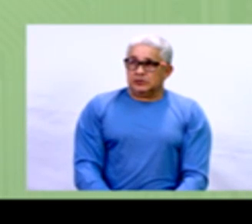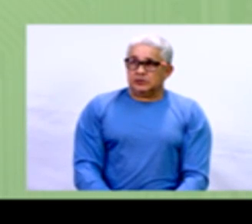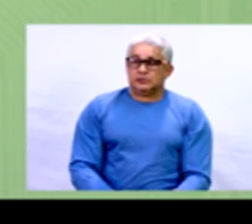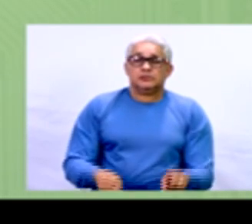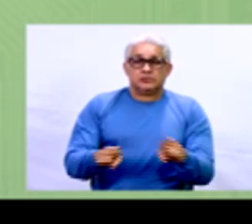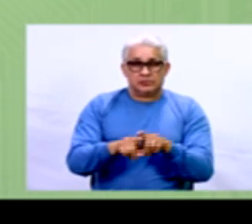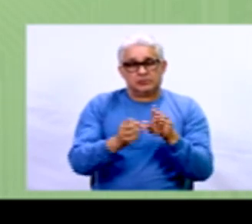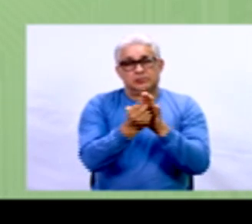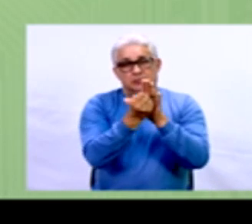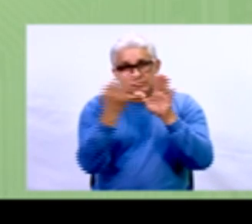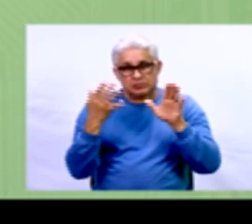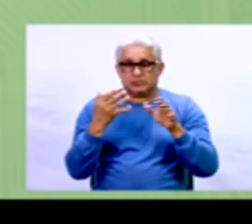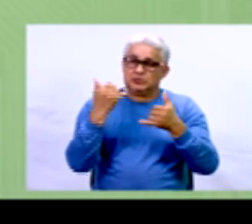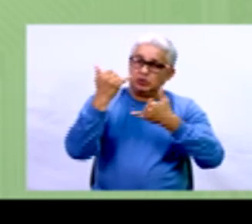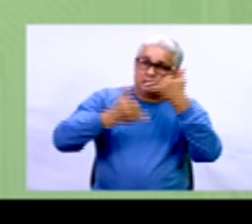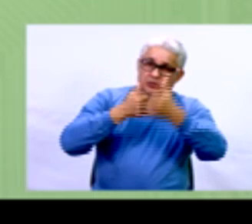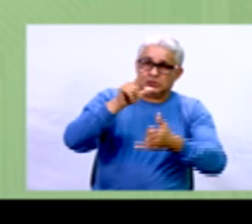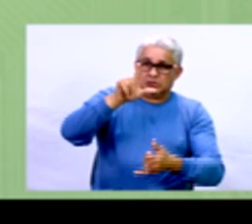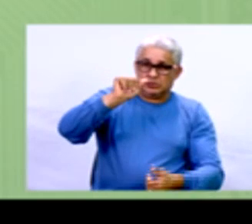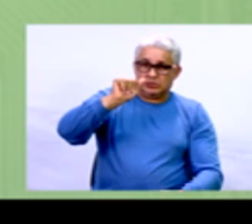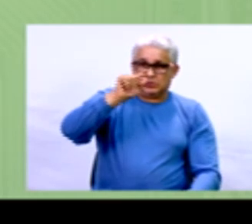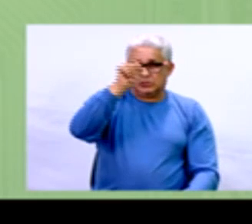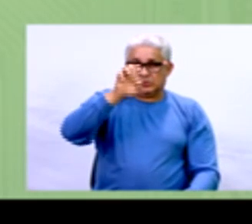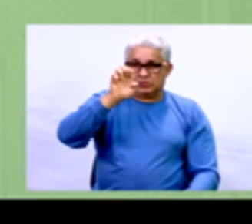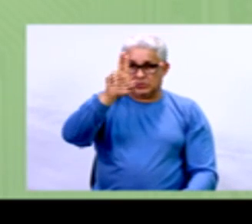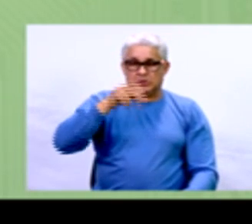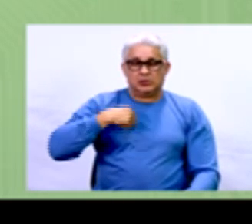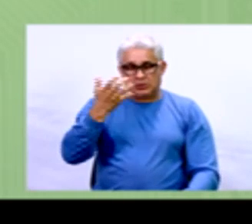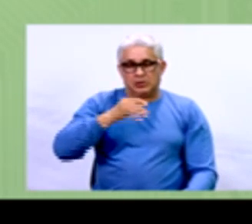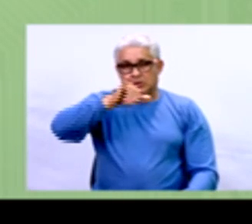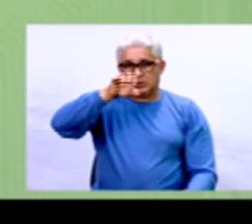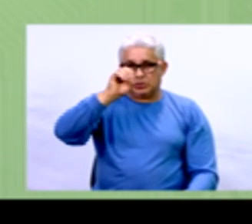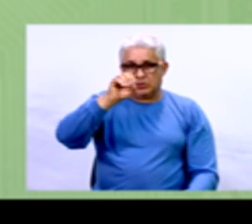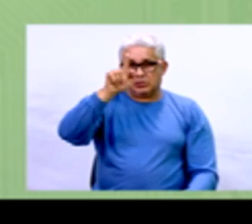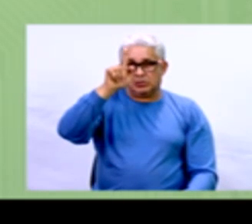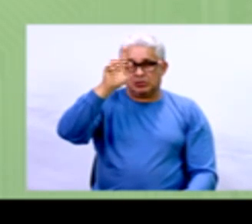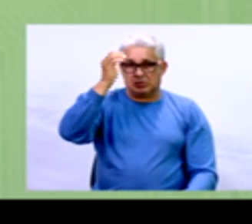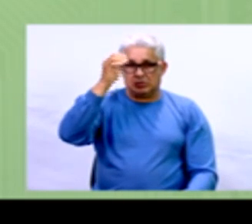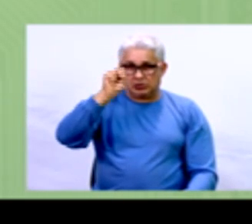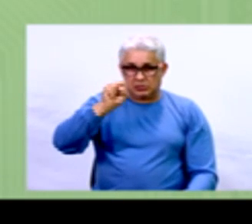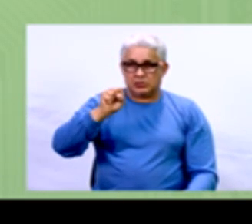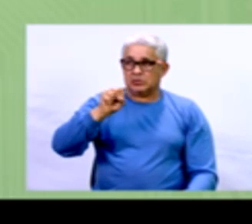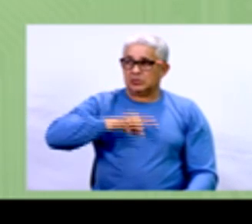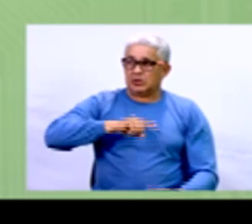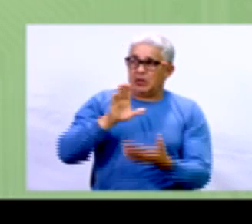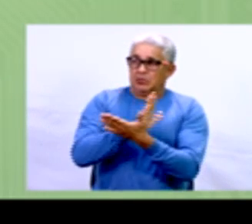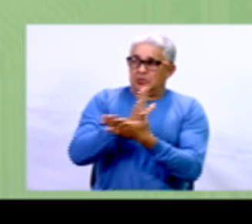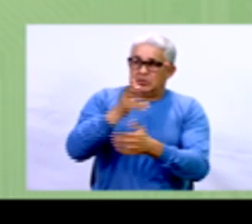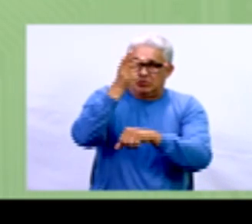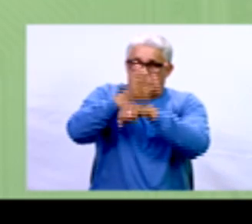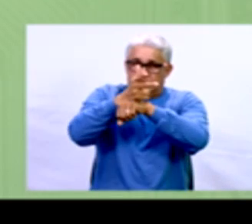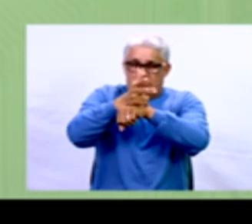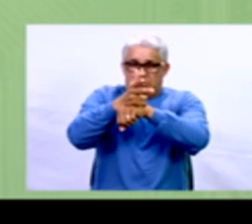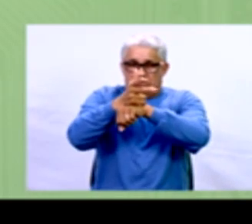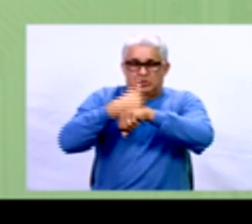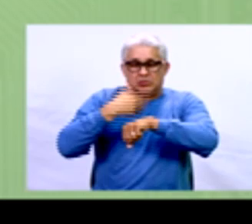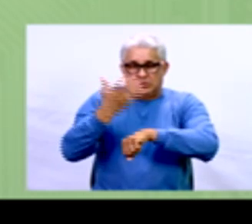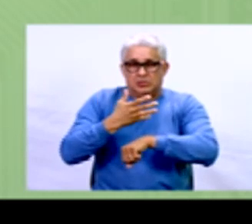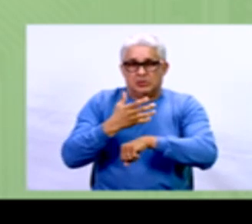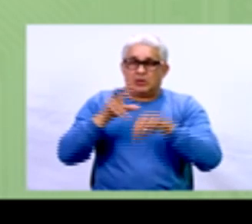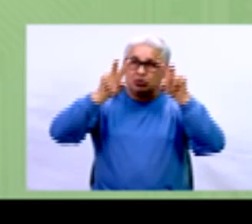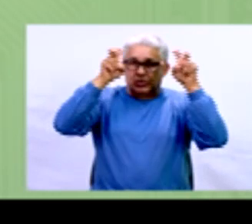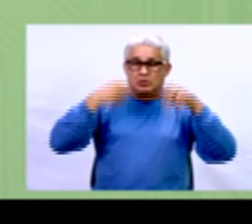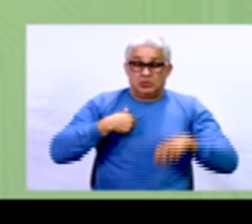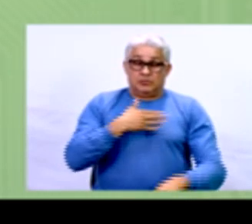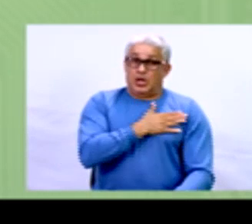Aplicação de lazer. Então, quando eu quero jogar, né, em jogos, ou até alguns vídeos que eu queira ver de um assunto que eu gosto